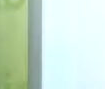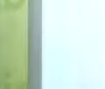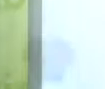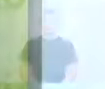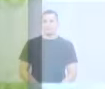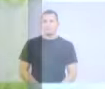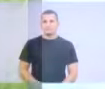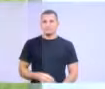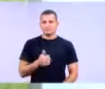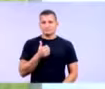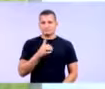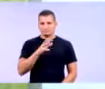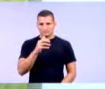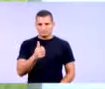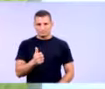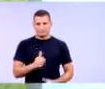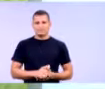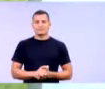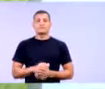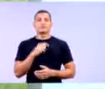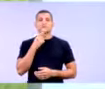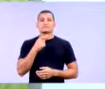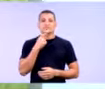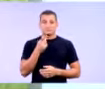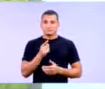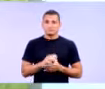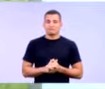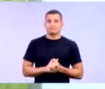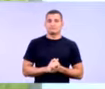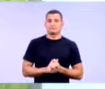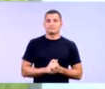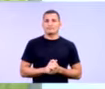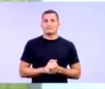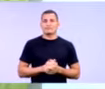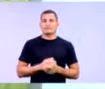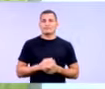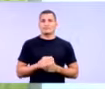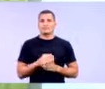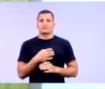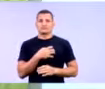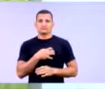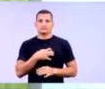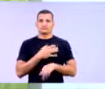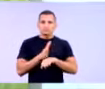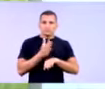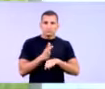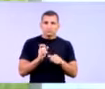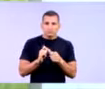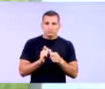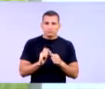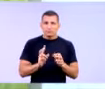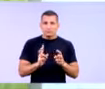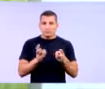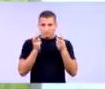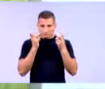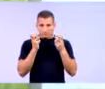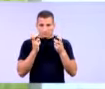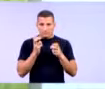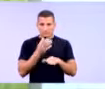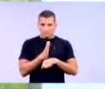E aí, gente, quais foram as dúvidas de vocês? Como é que vocês se sentiram fazendo essa atividade, né? Percebam que eu coloquei